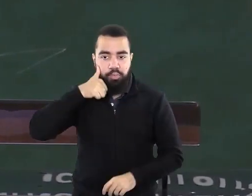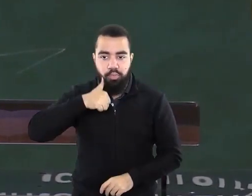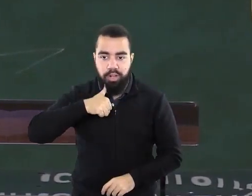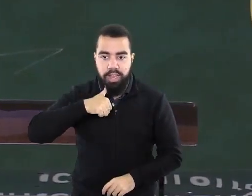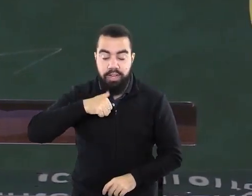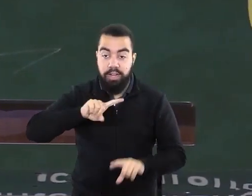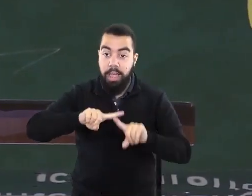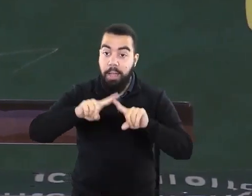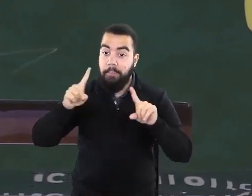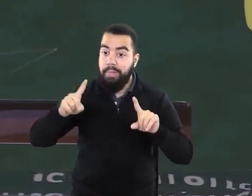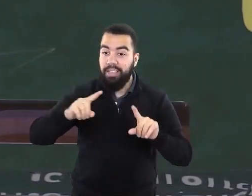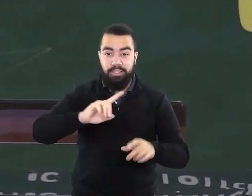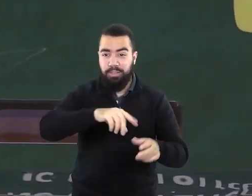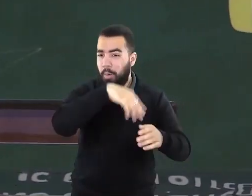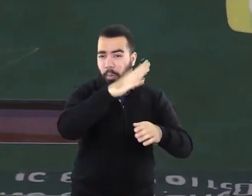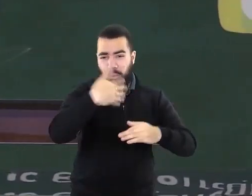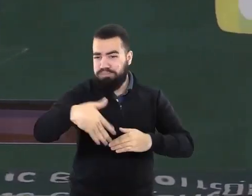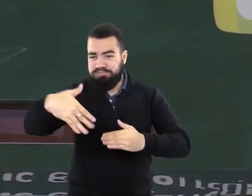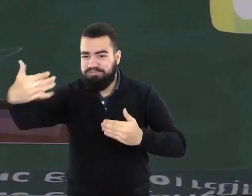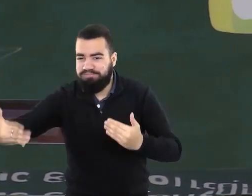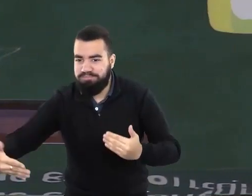homem é mais cabeça dura.